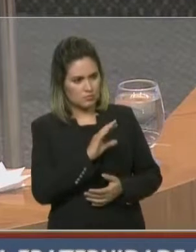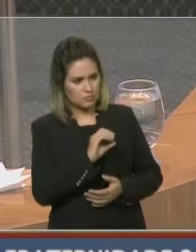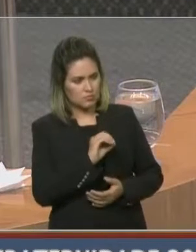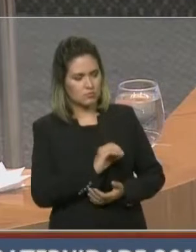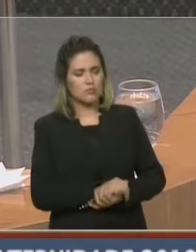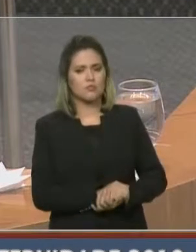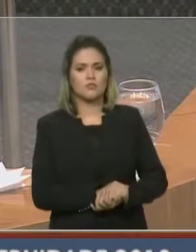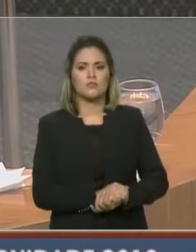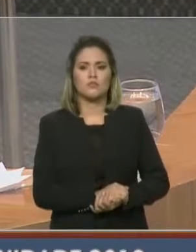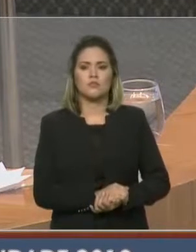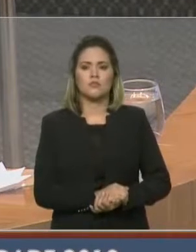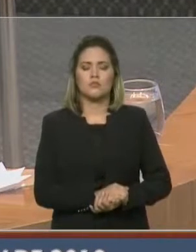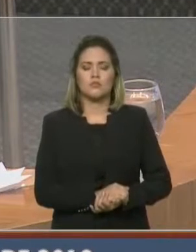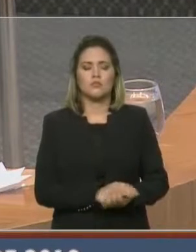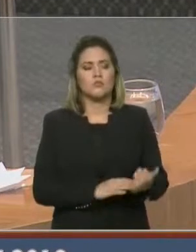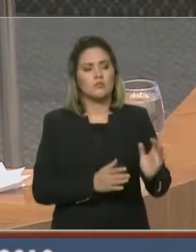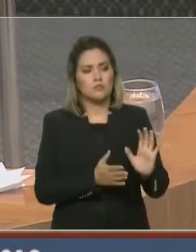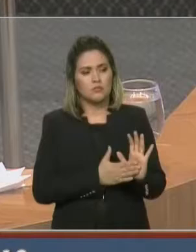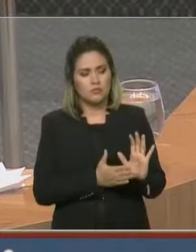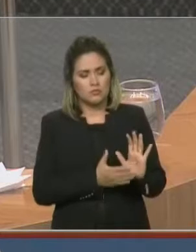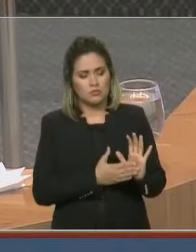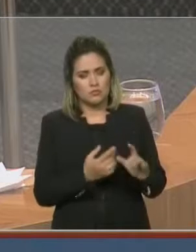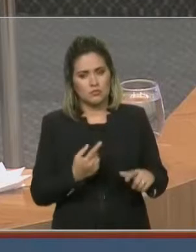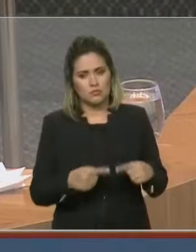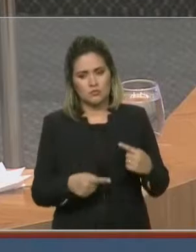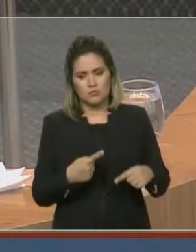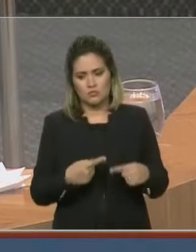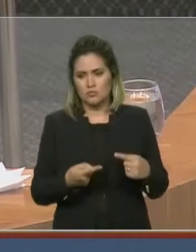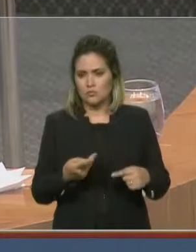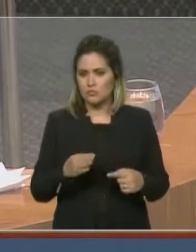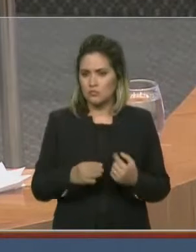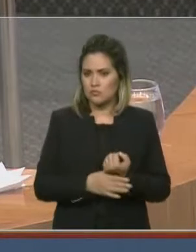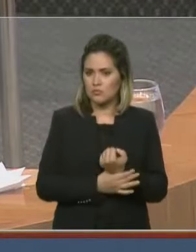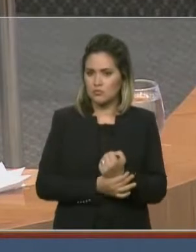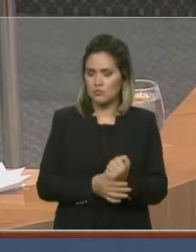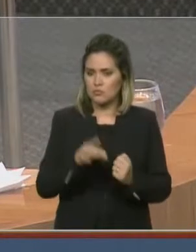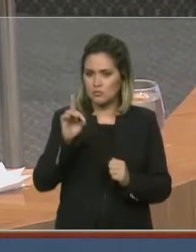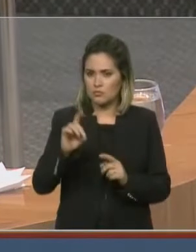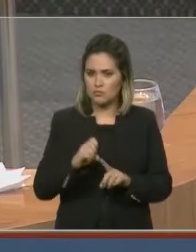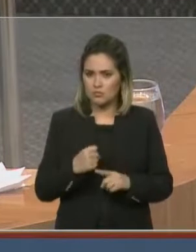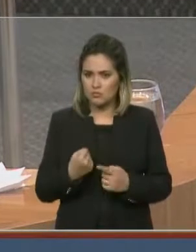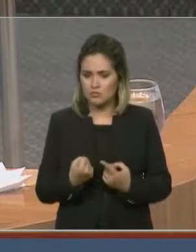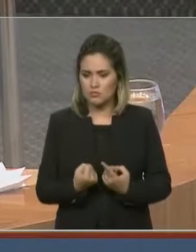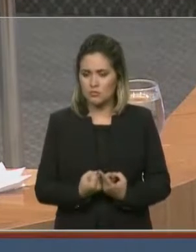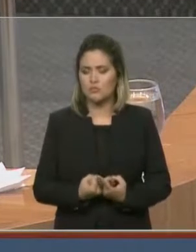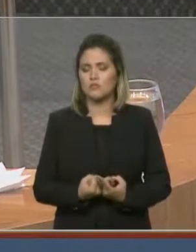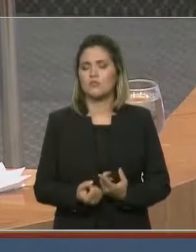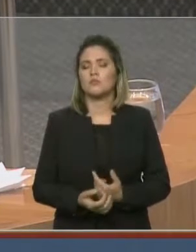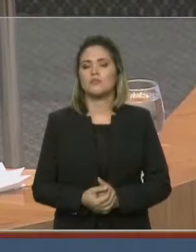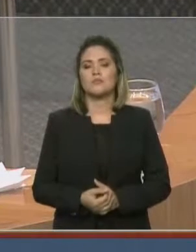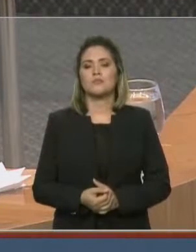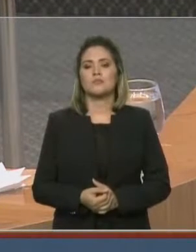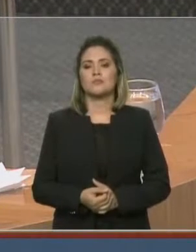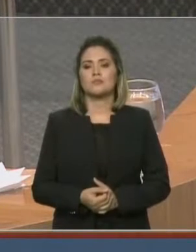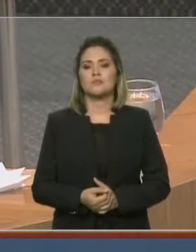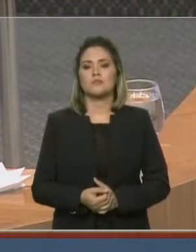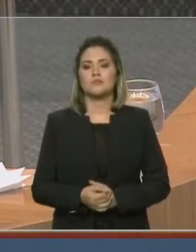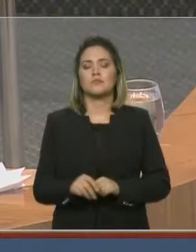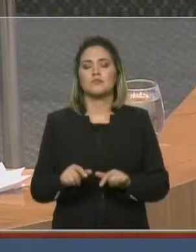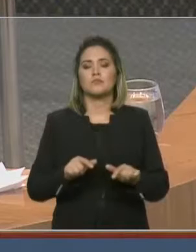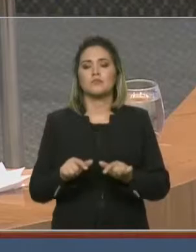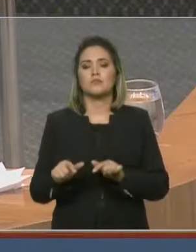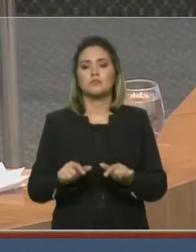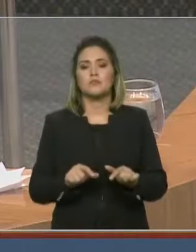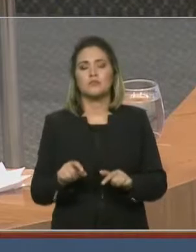propondo políticas que assegurem os direitos sociais dos mais frágeis e vulneráveis, trabalhando que as